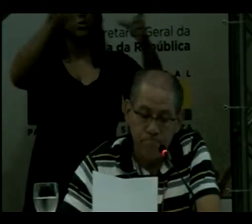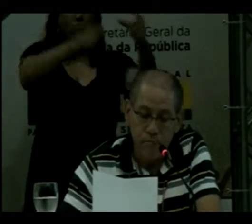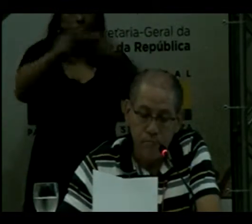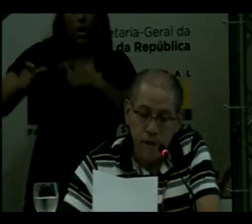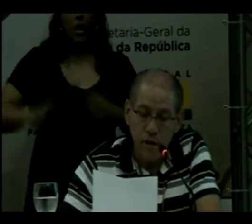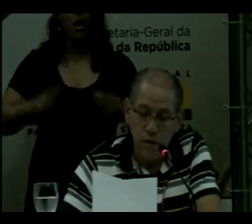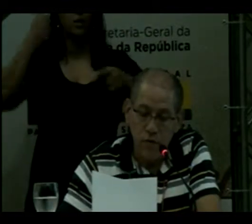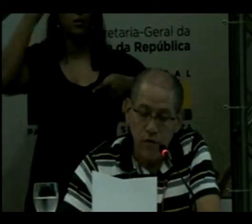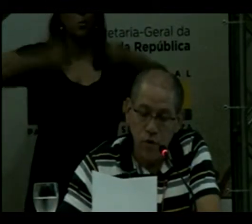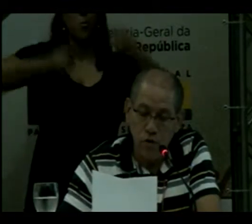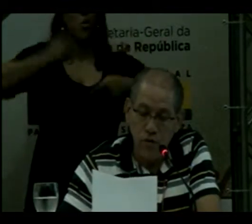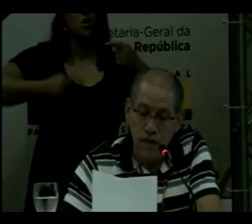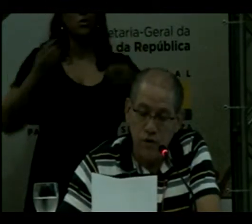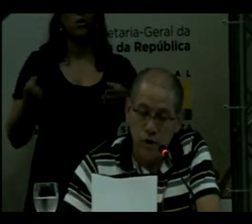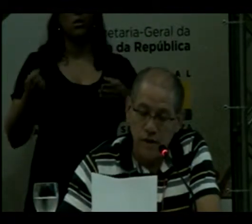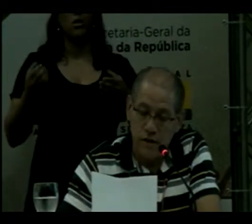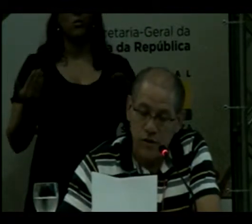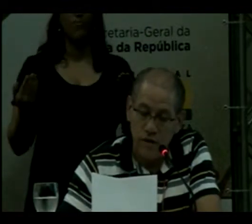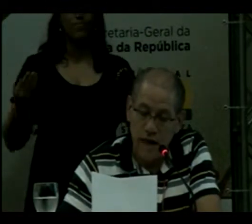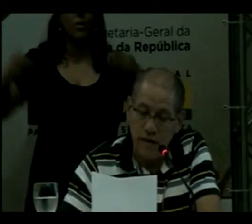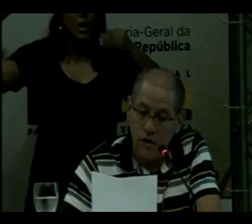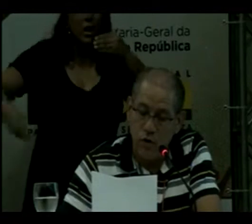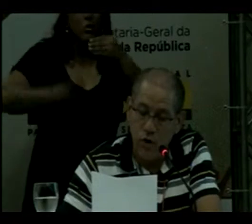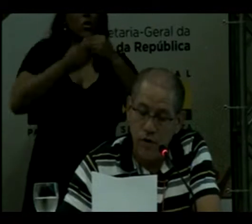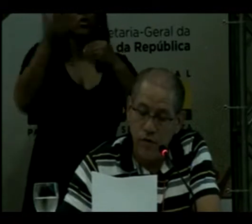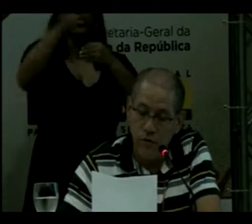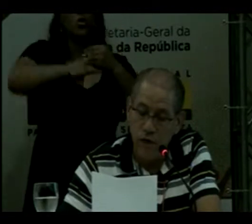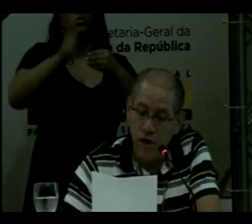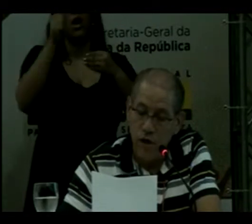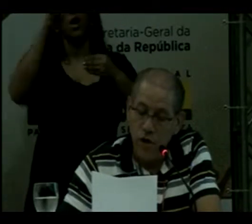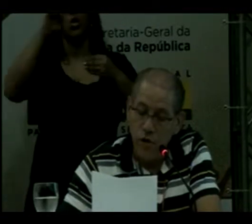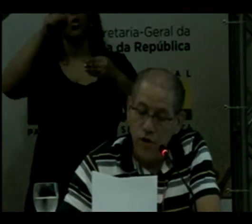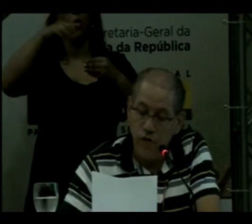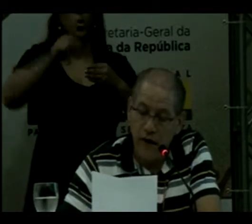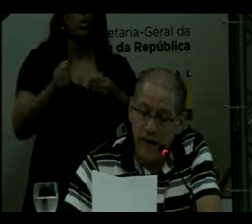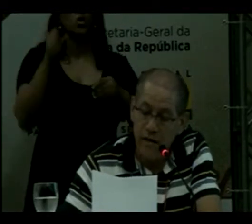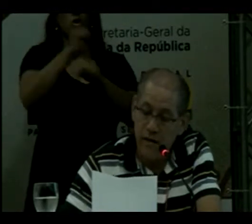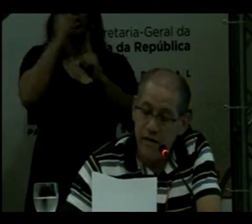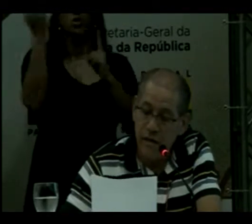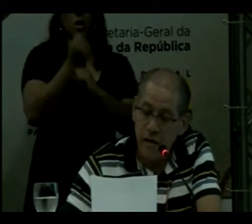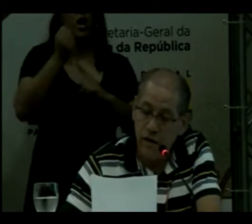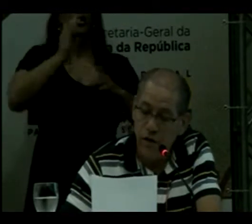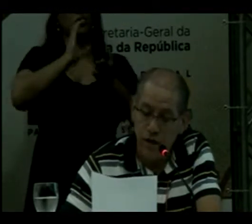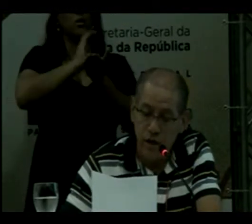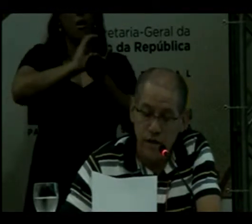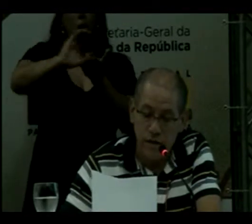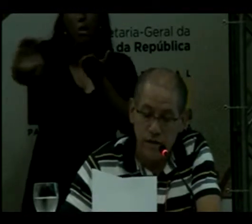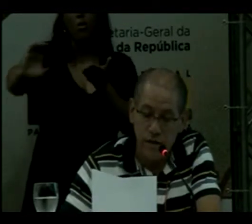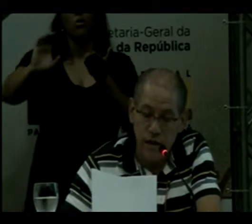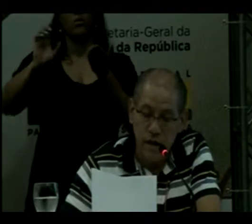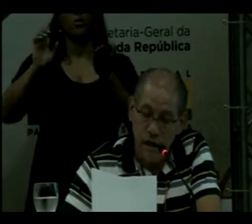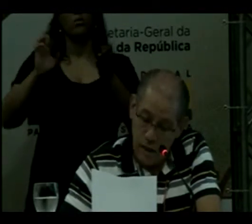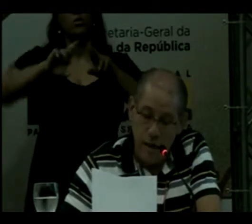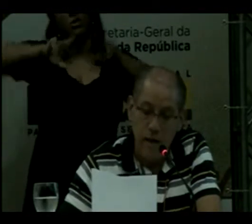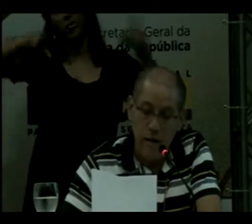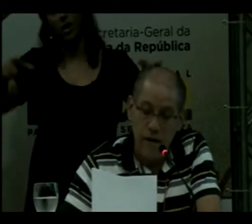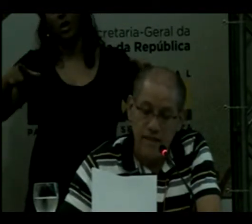políticas. Inclusão de outros atores sociais e econômicos, incluir diferentes e